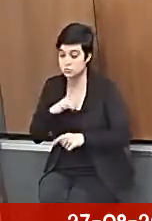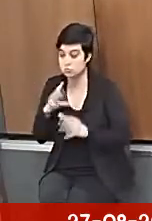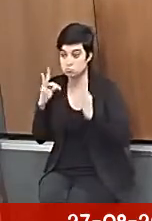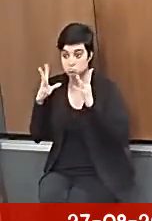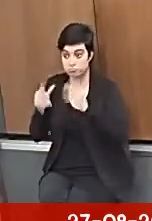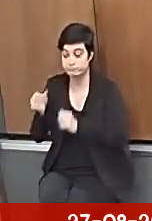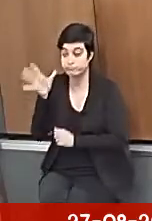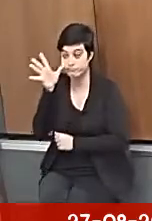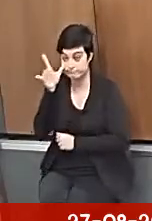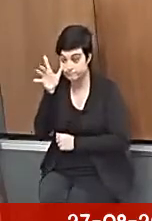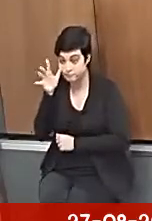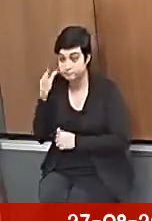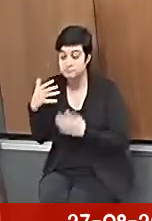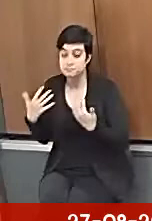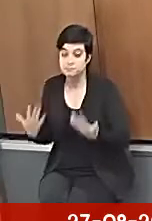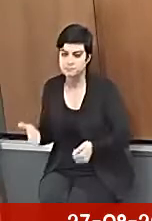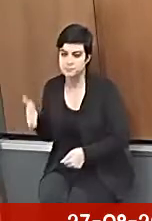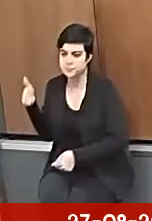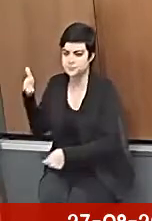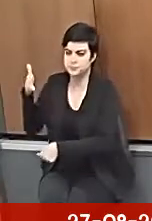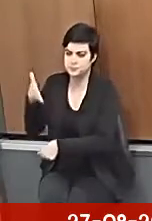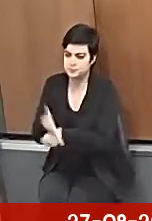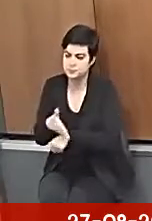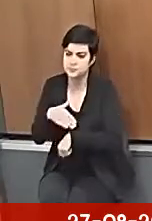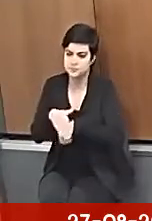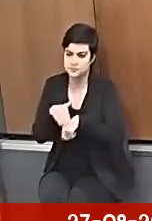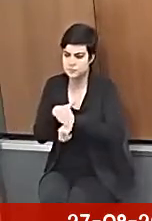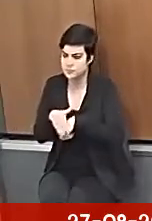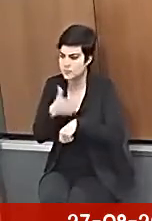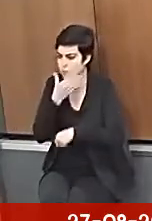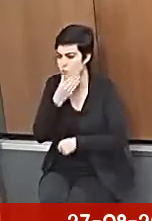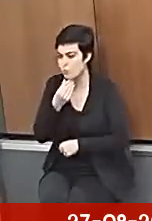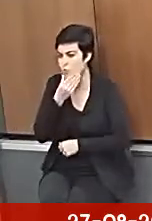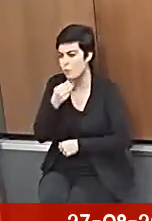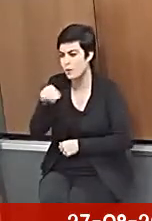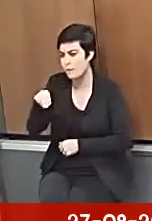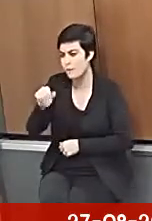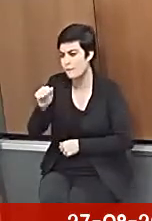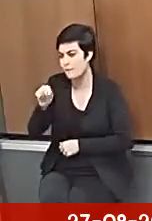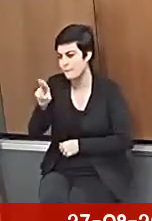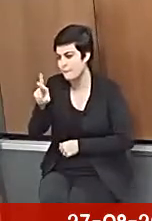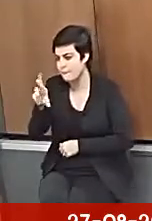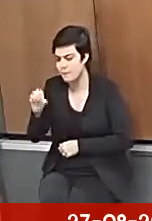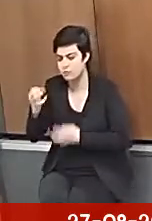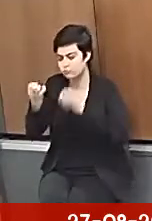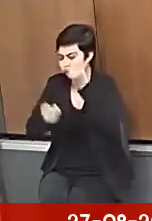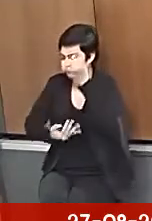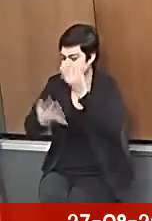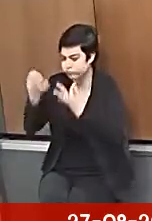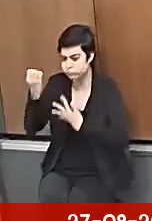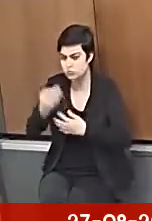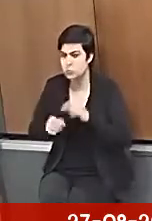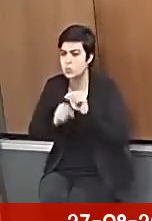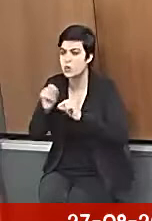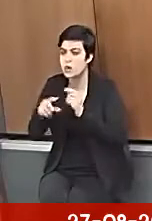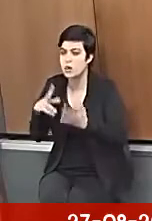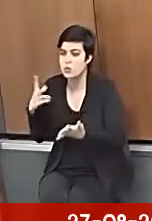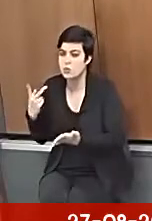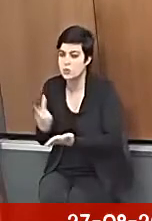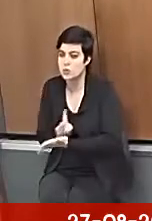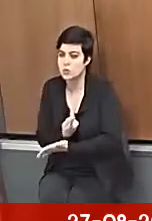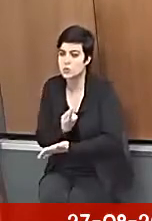né e aí entramos falando com a outra monte tal concluí já falei só um minuto e já